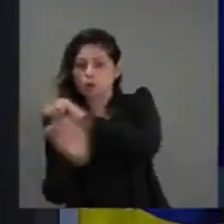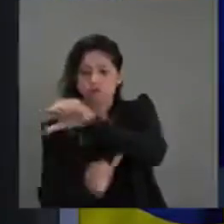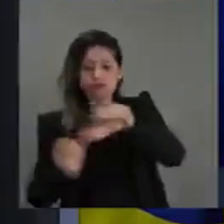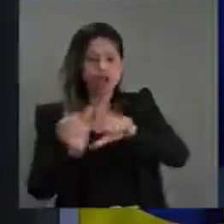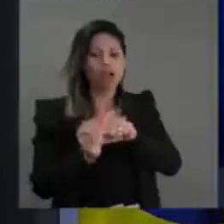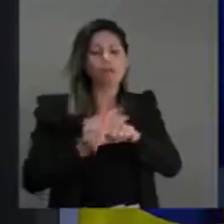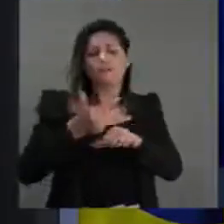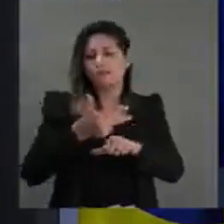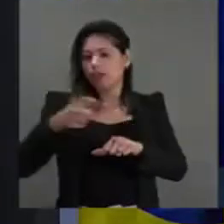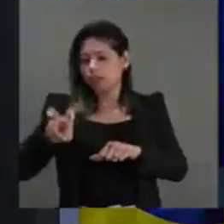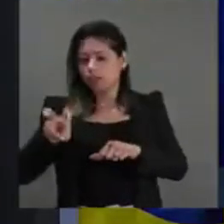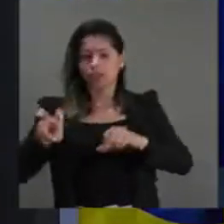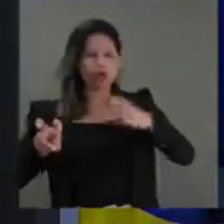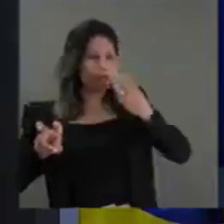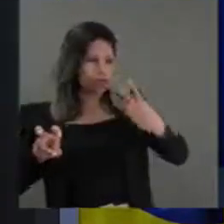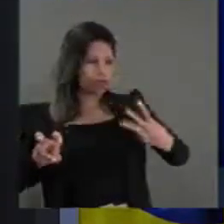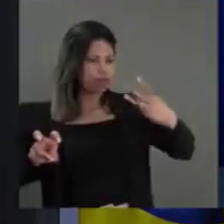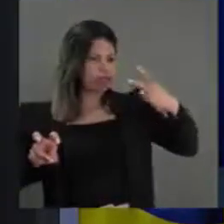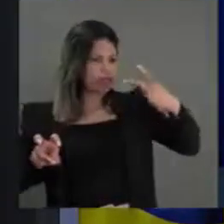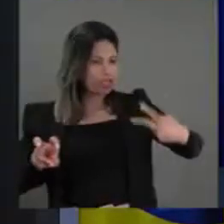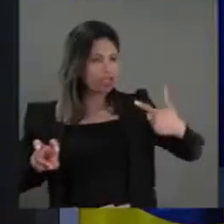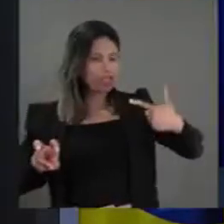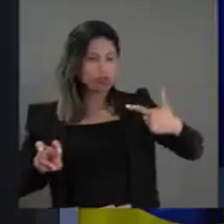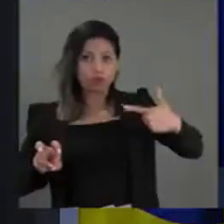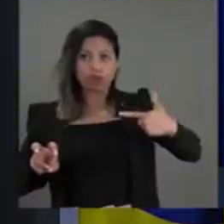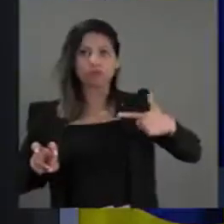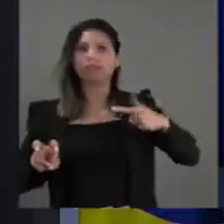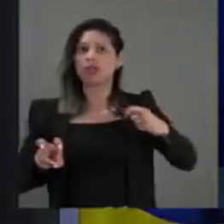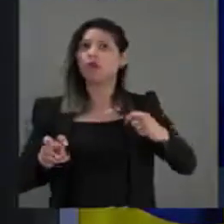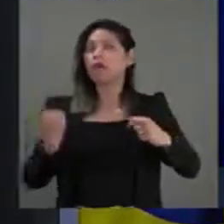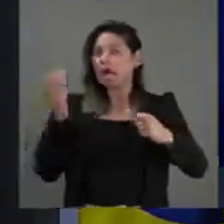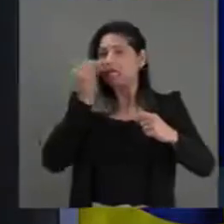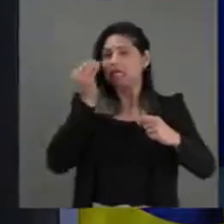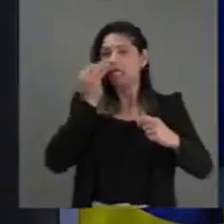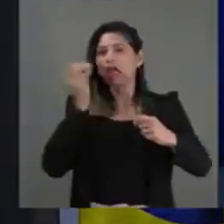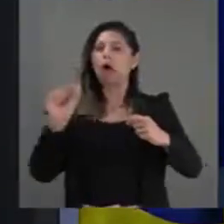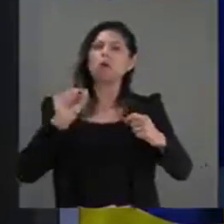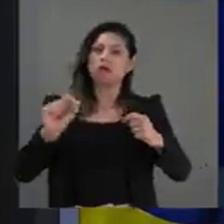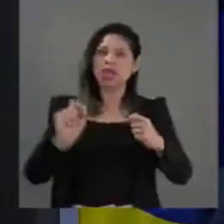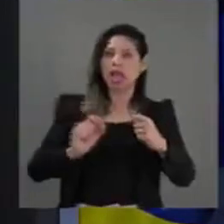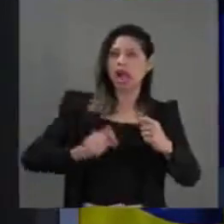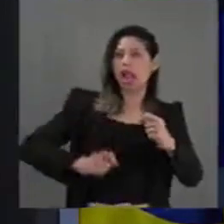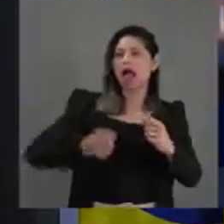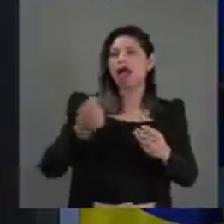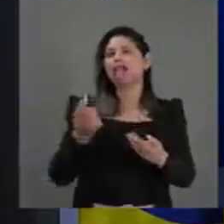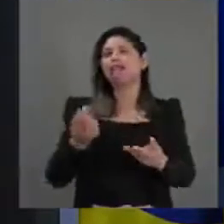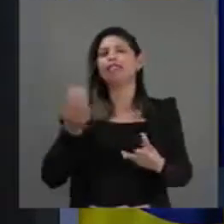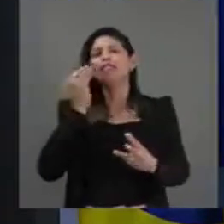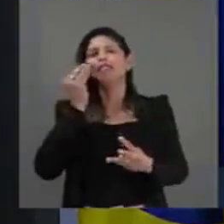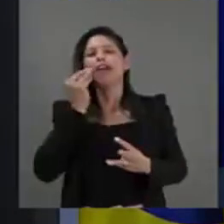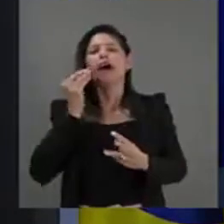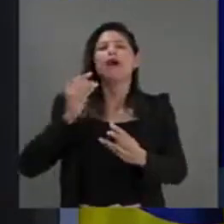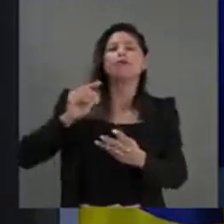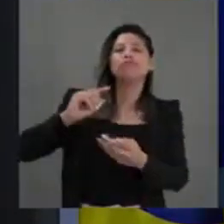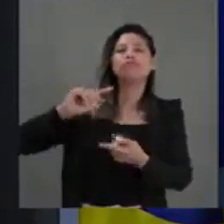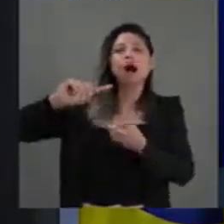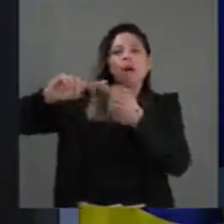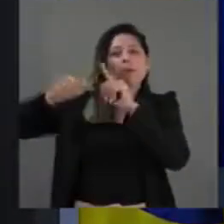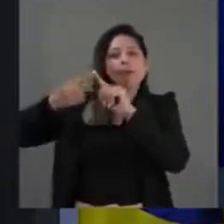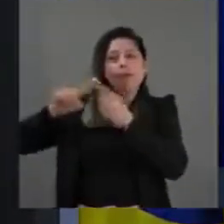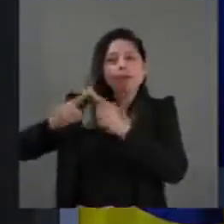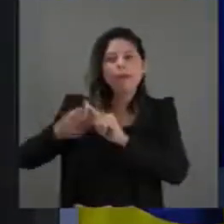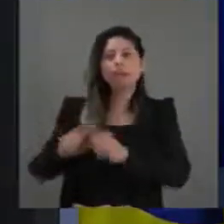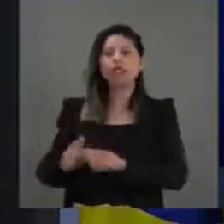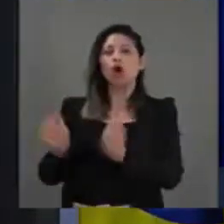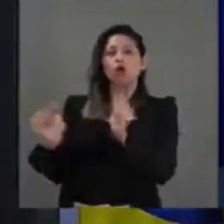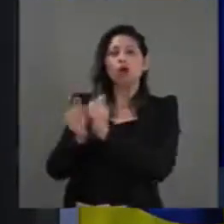a fórmula deles, lotear o governo, espalhar cargo para todo mundo, cooptar. E para